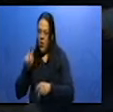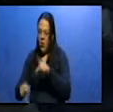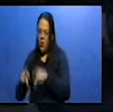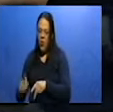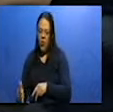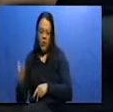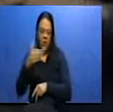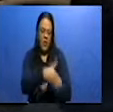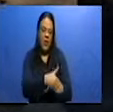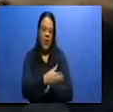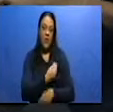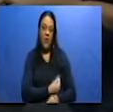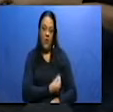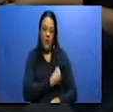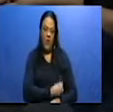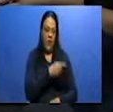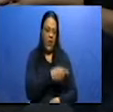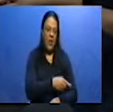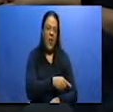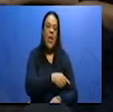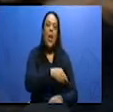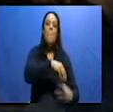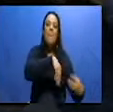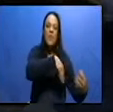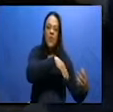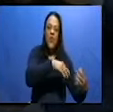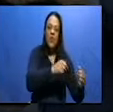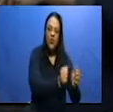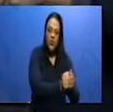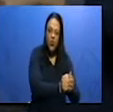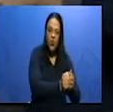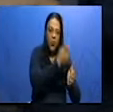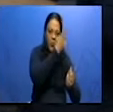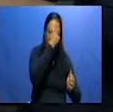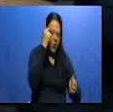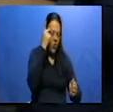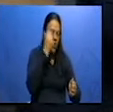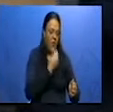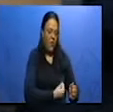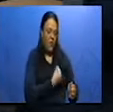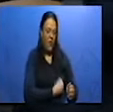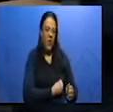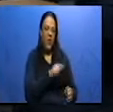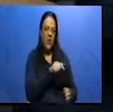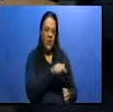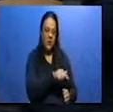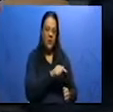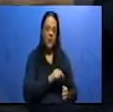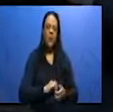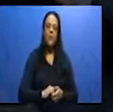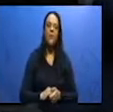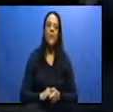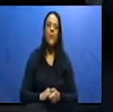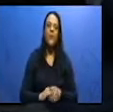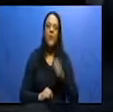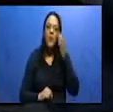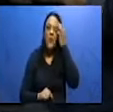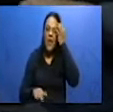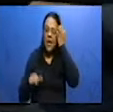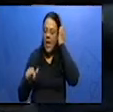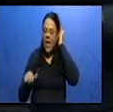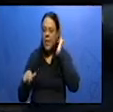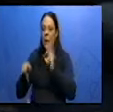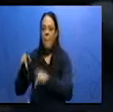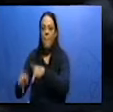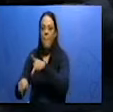misturavam-se as pessoas que já moravam no local. Os bantus, eles se